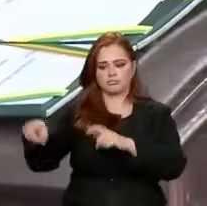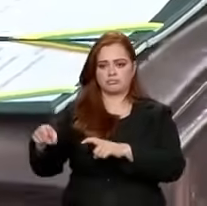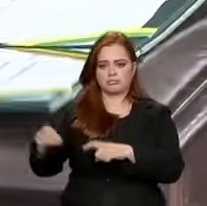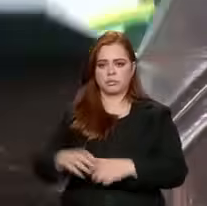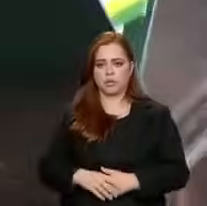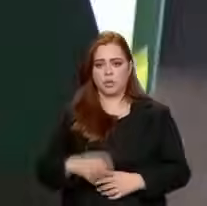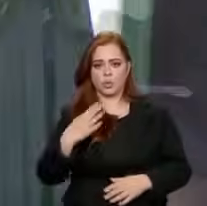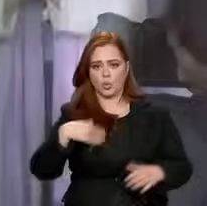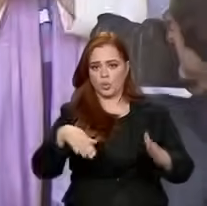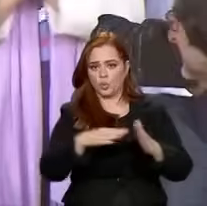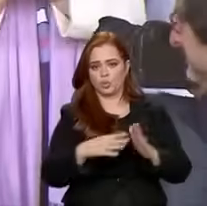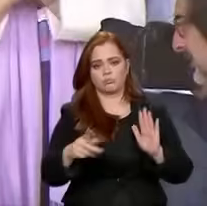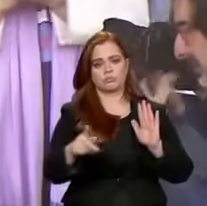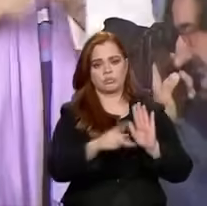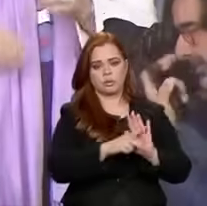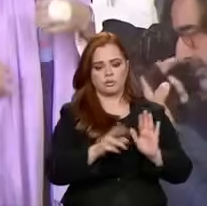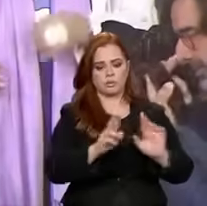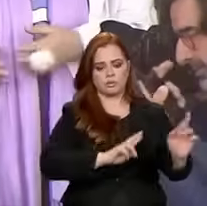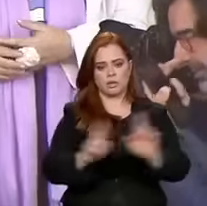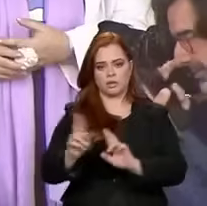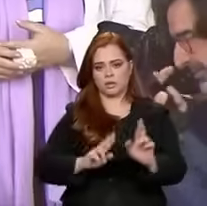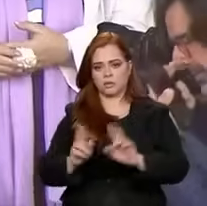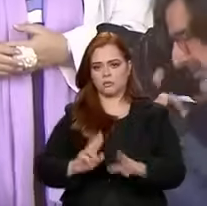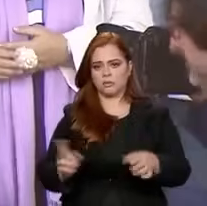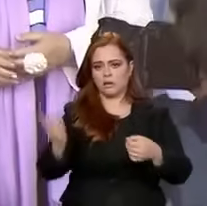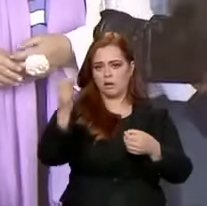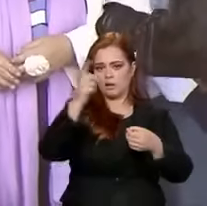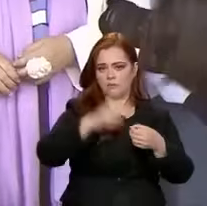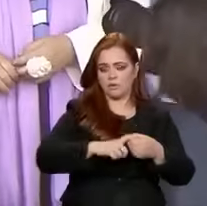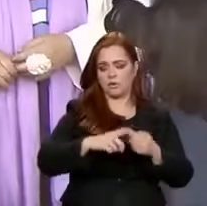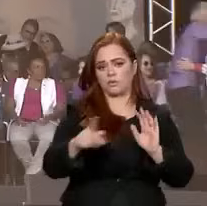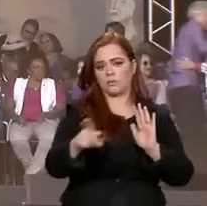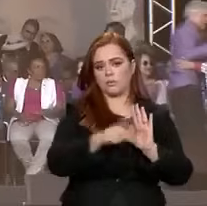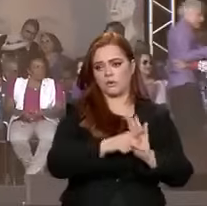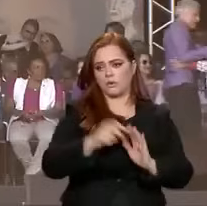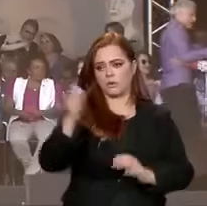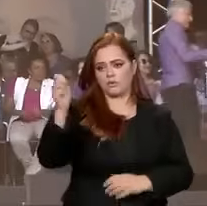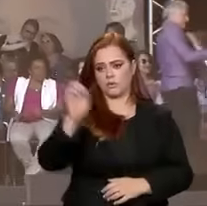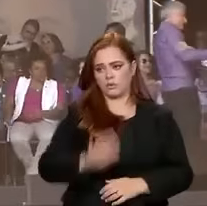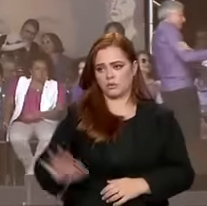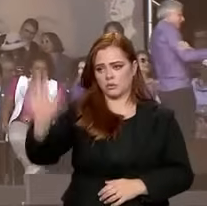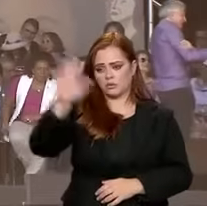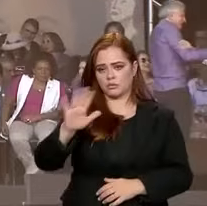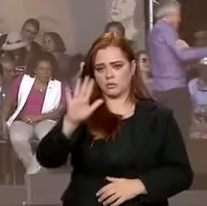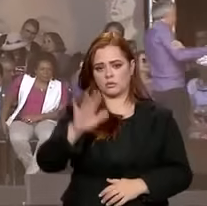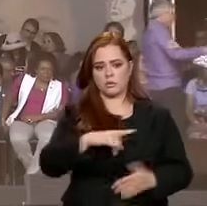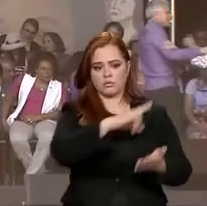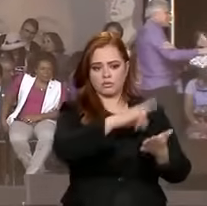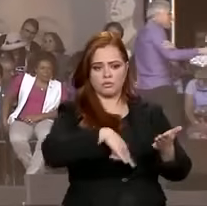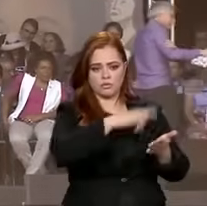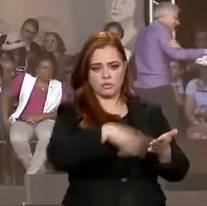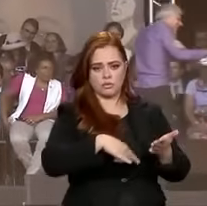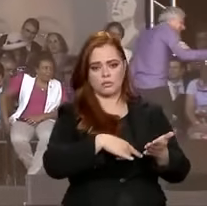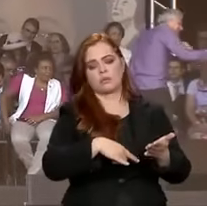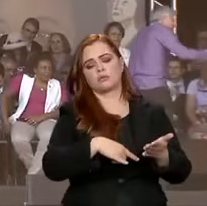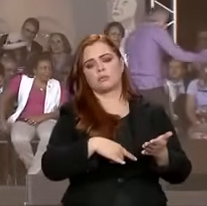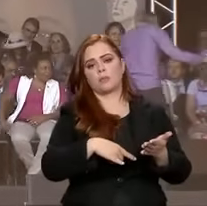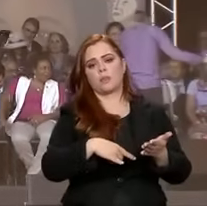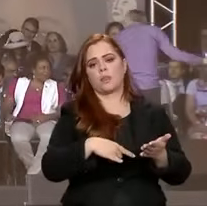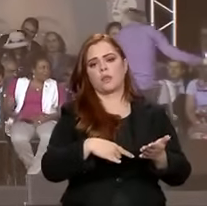esse programa está relacionado a retomada do programa nacional de documentação da trabalhadora rural